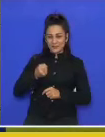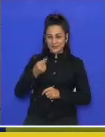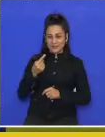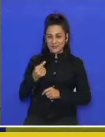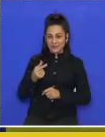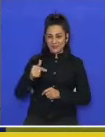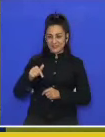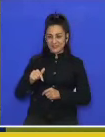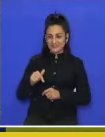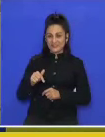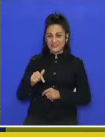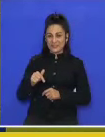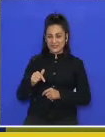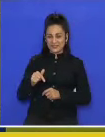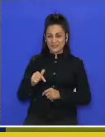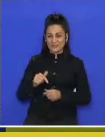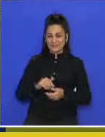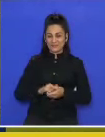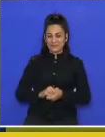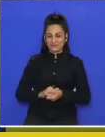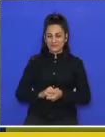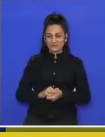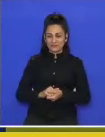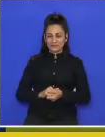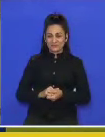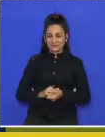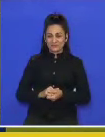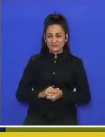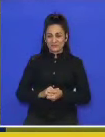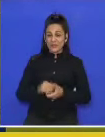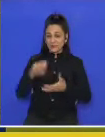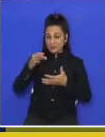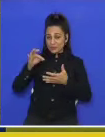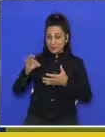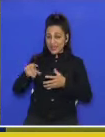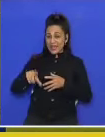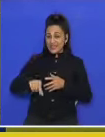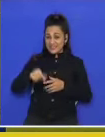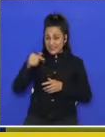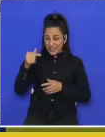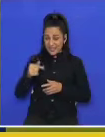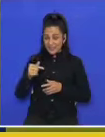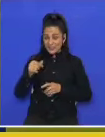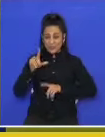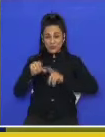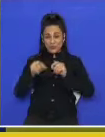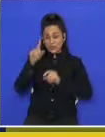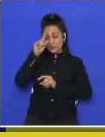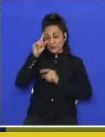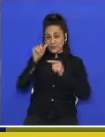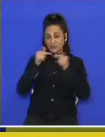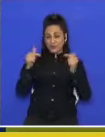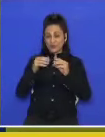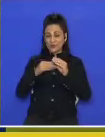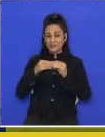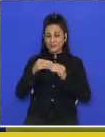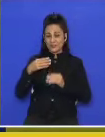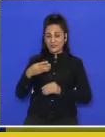17. Preta, 17. Vamos confirmar. As 7 dezenas sorteadas no dia de sorte,